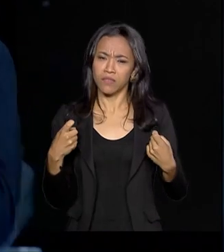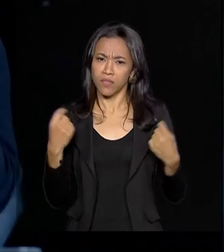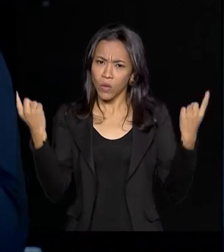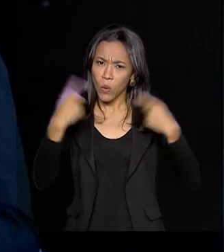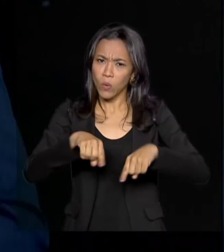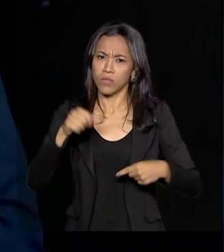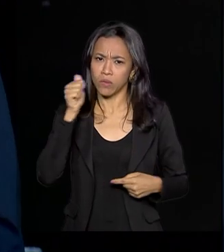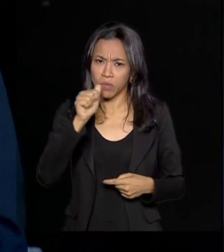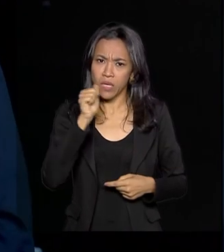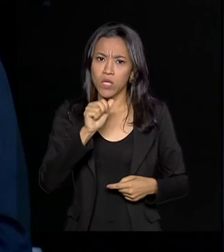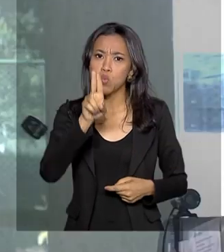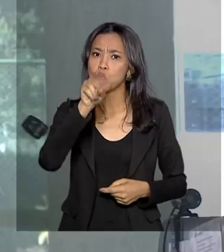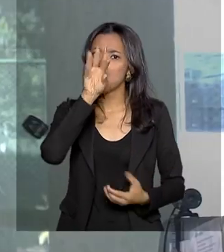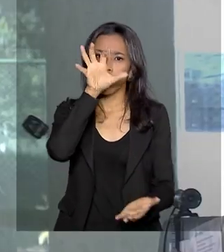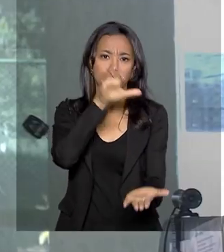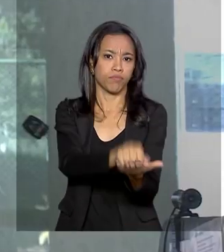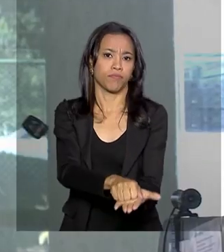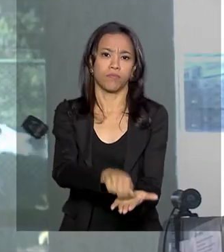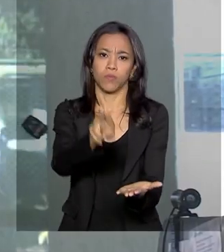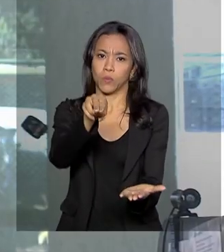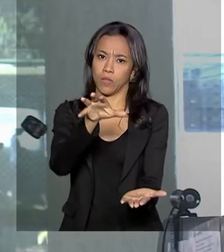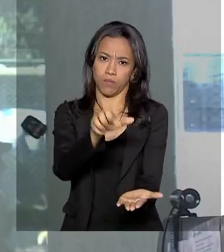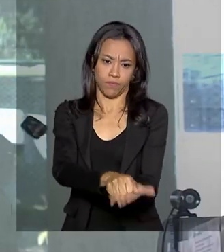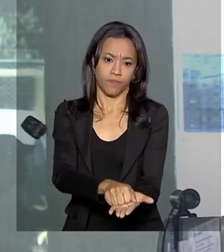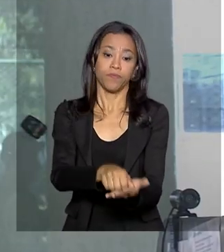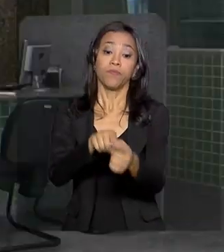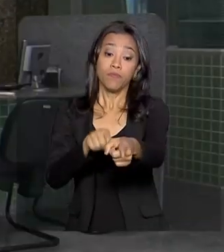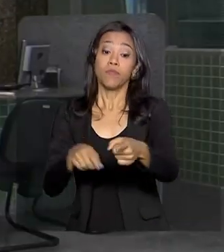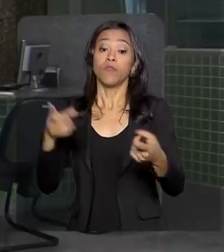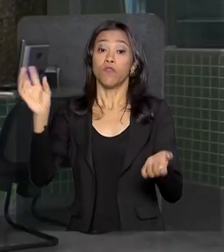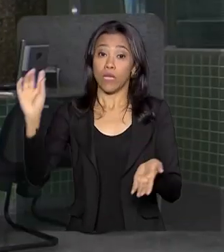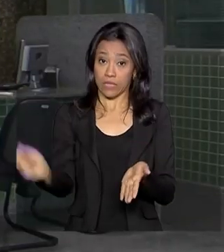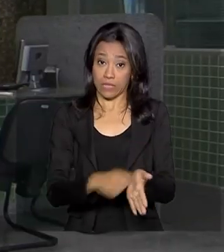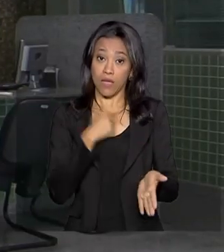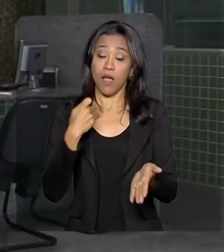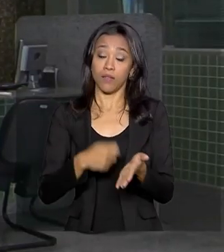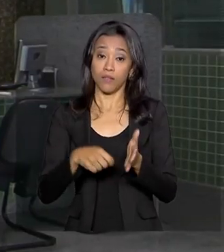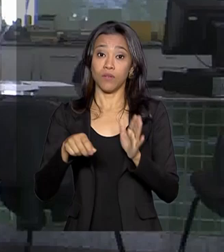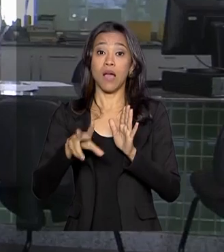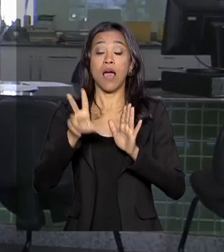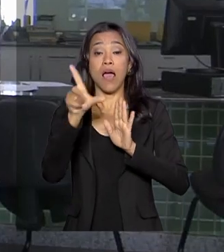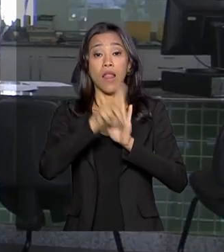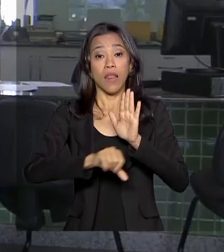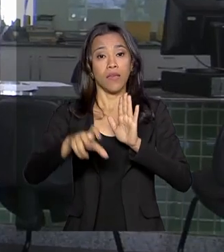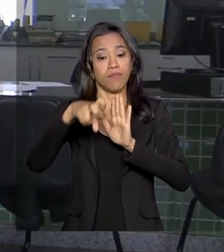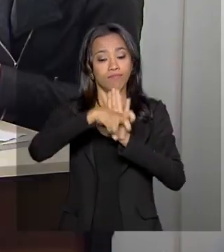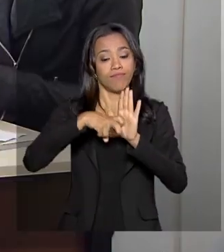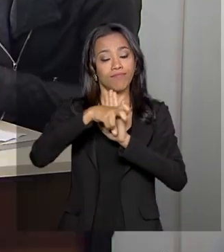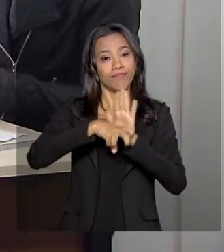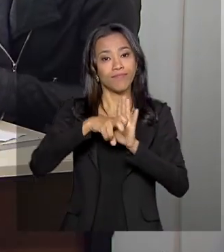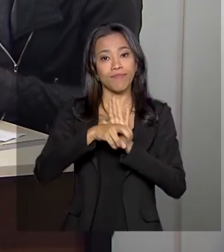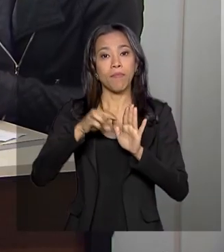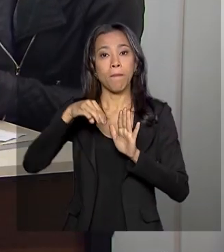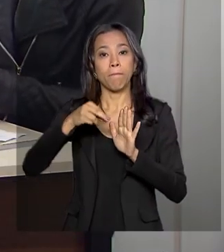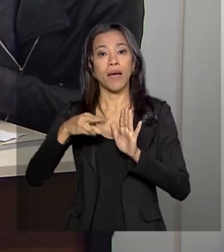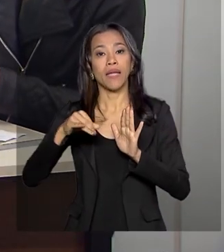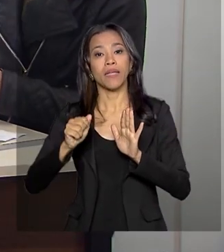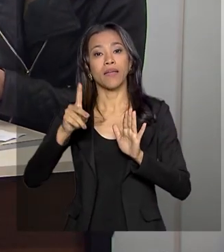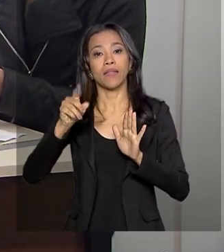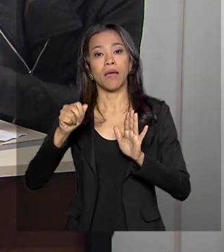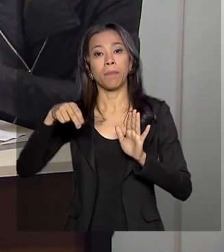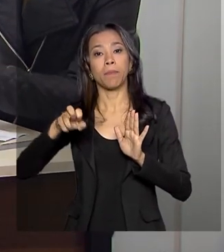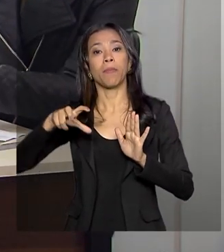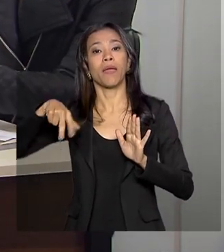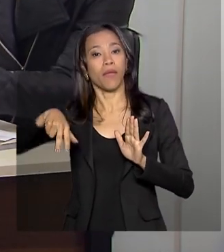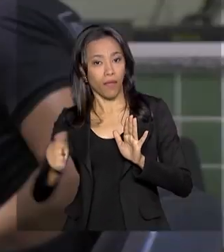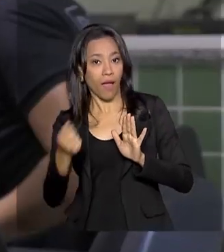jamais notificada. O pacto foi assinado no dia em que a Lei Maria da Penha comemora 13 anos. A legislação, considerada